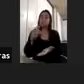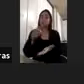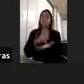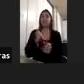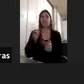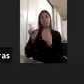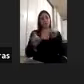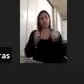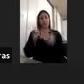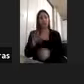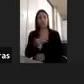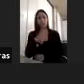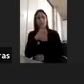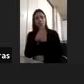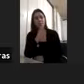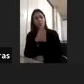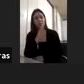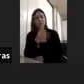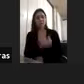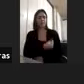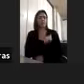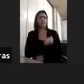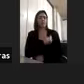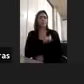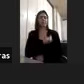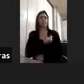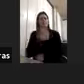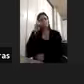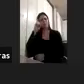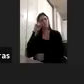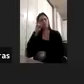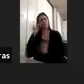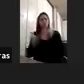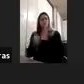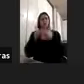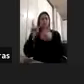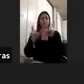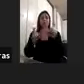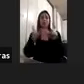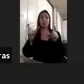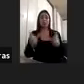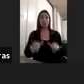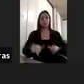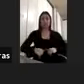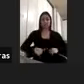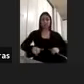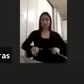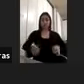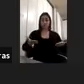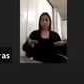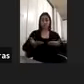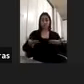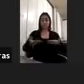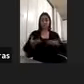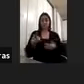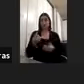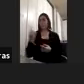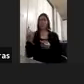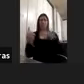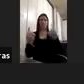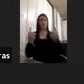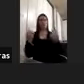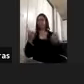realmente está acontecendo, que a gente não é só nós um caso isolado, que tem muitas e muitas famílias. Isso, sim, é